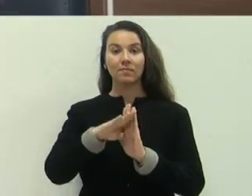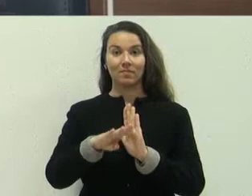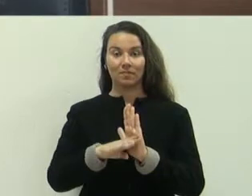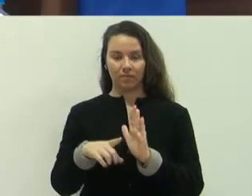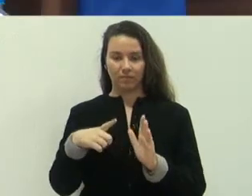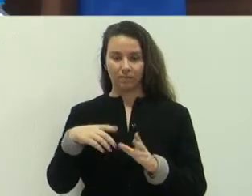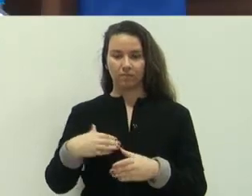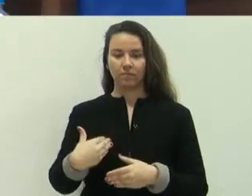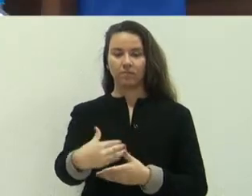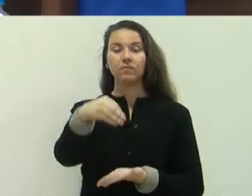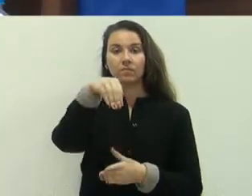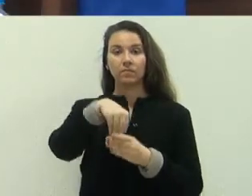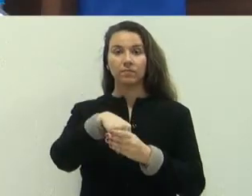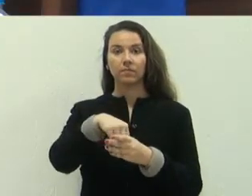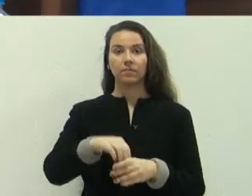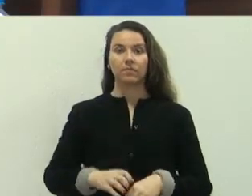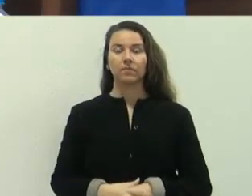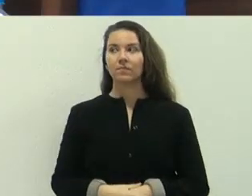a votação.